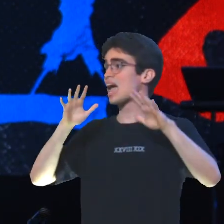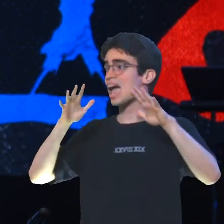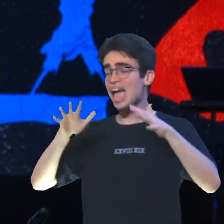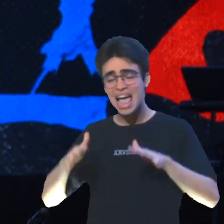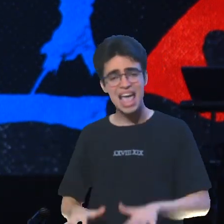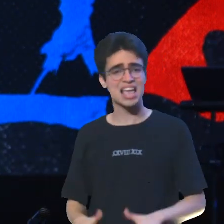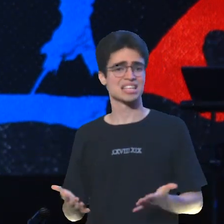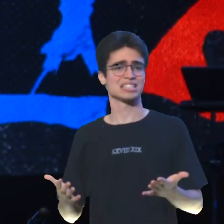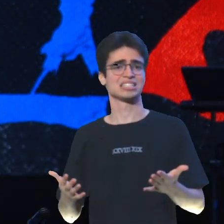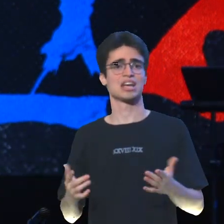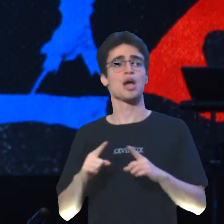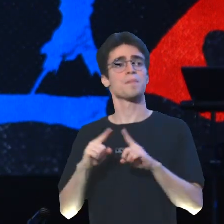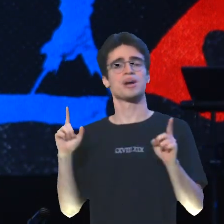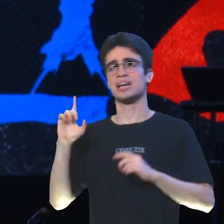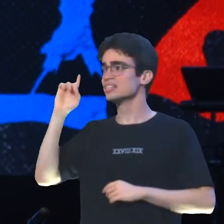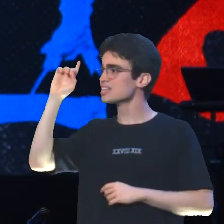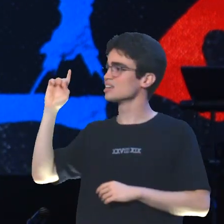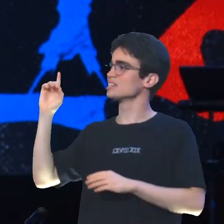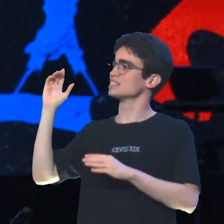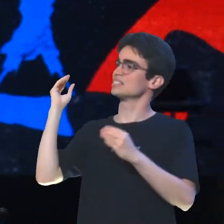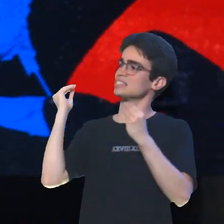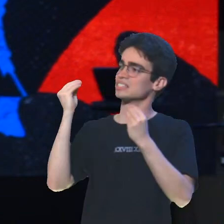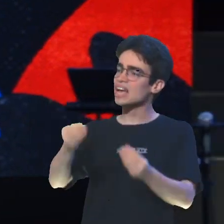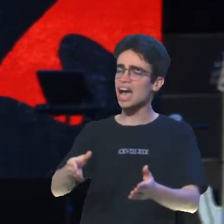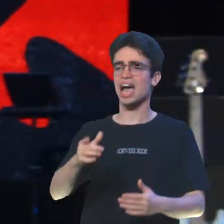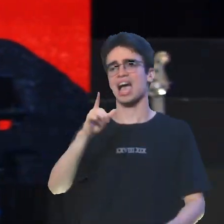Senhor proveria água.